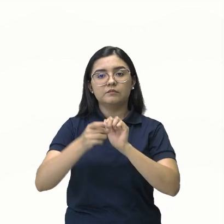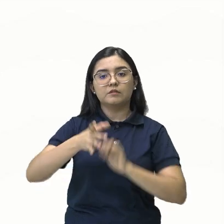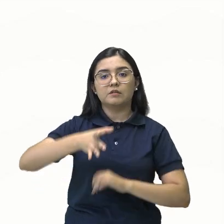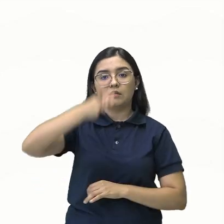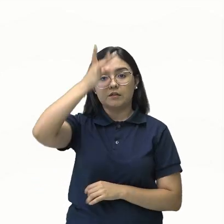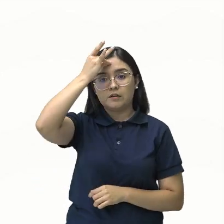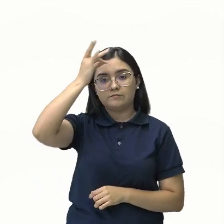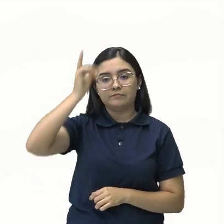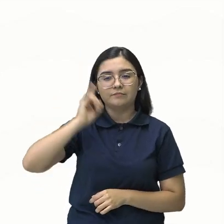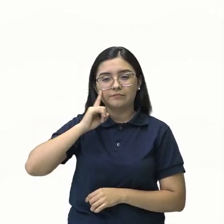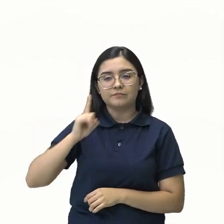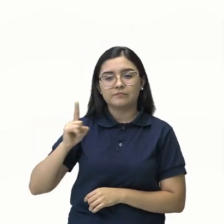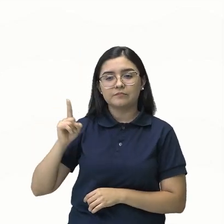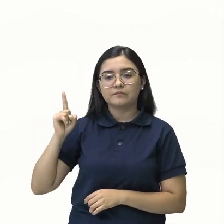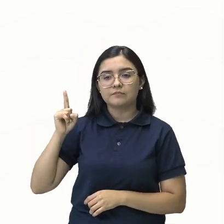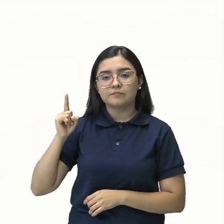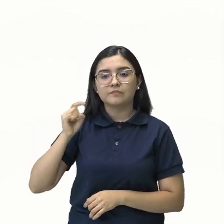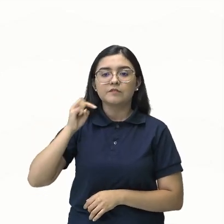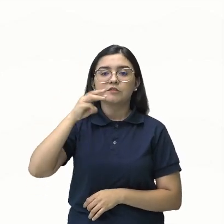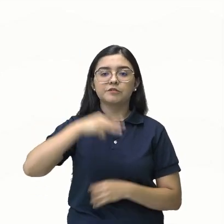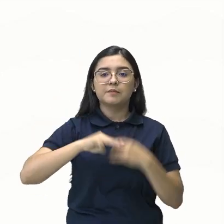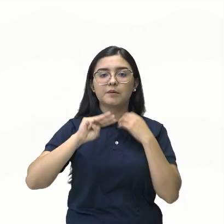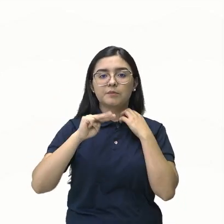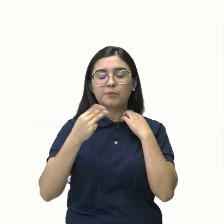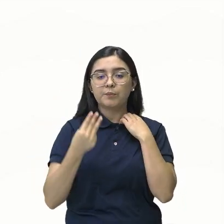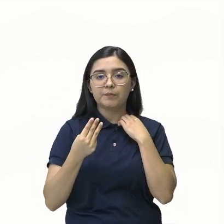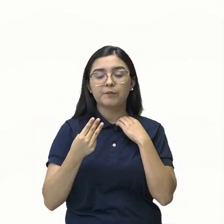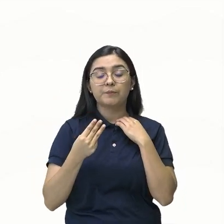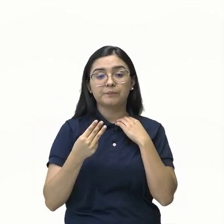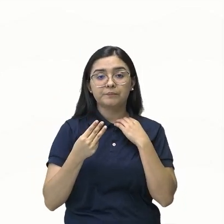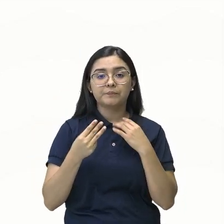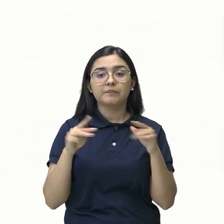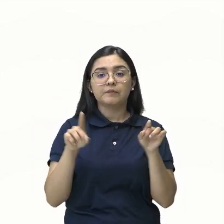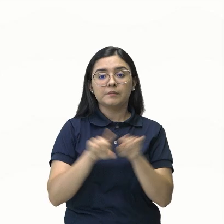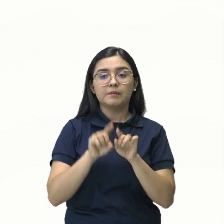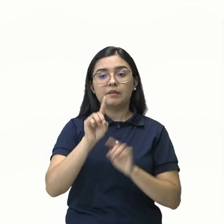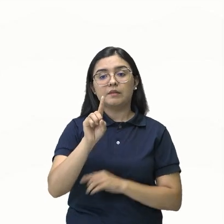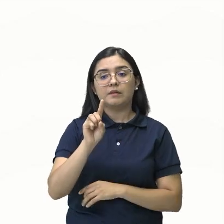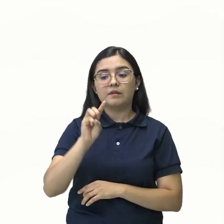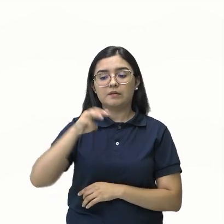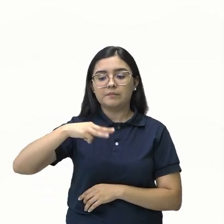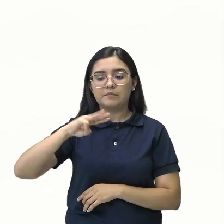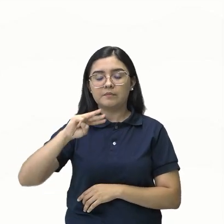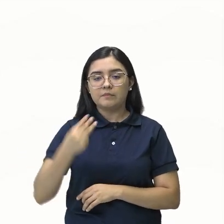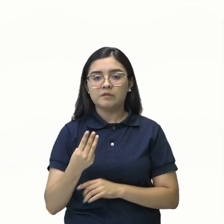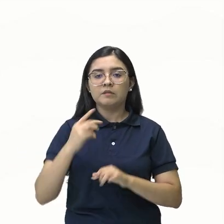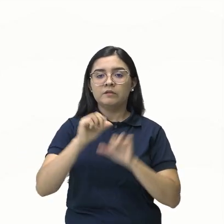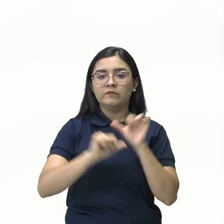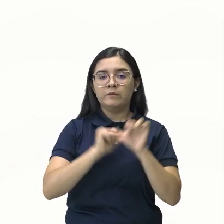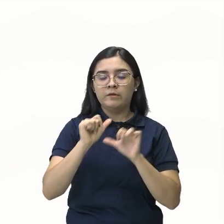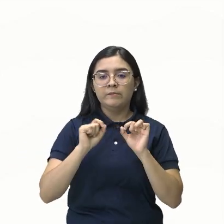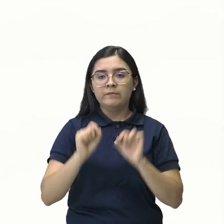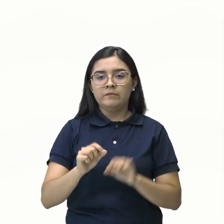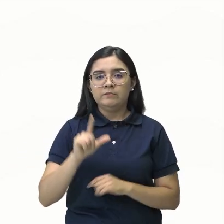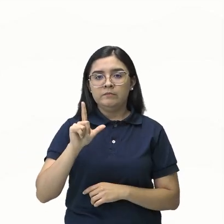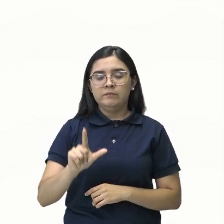tá? De metros cúbicos, né, para decímetros cúbicos, transformando para litros,